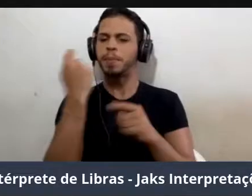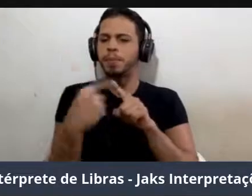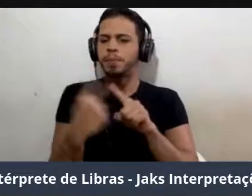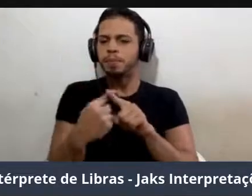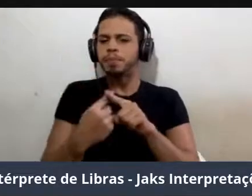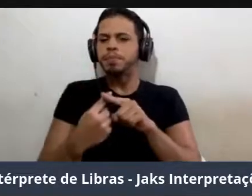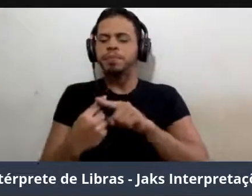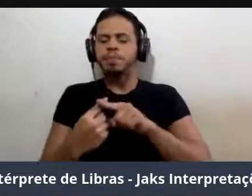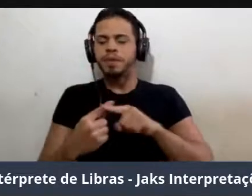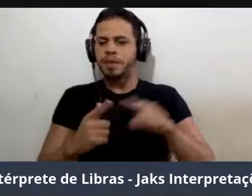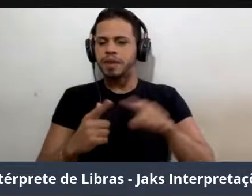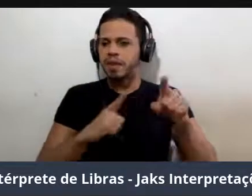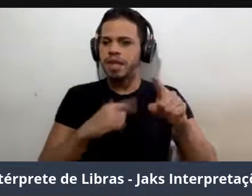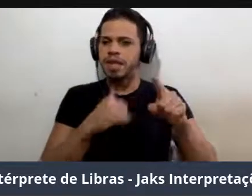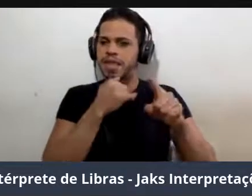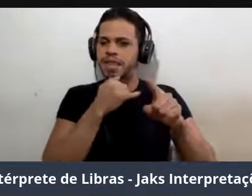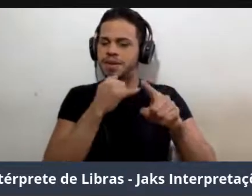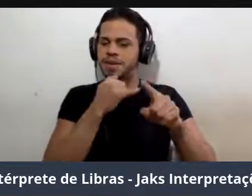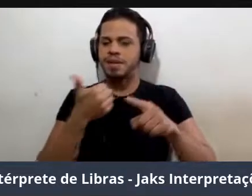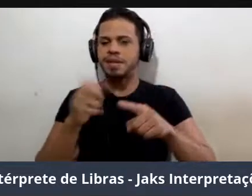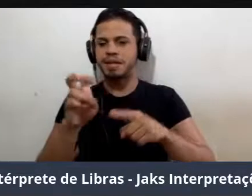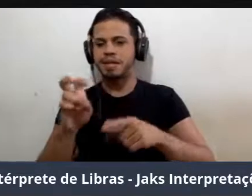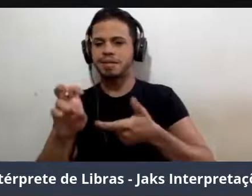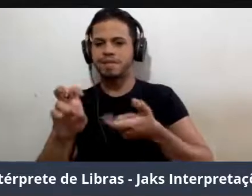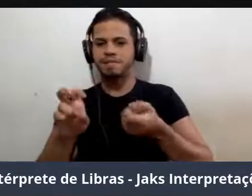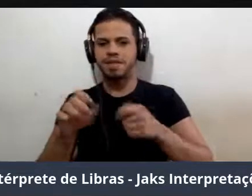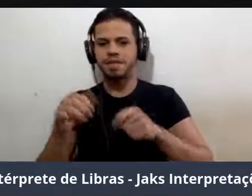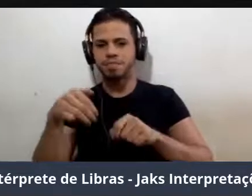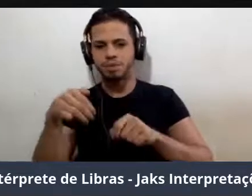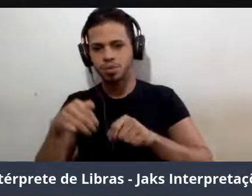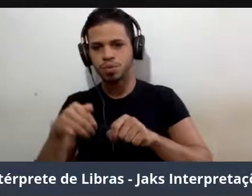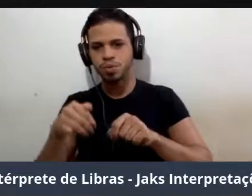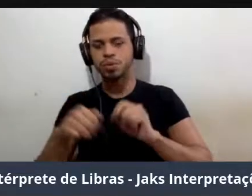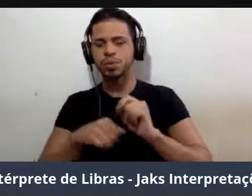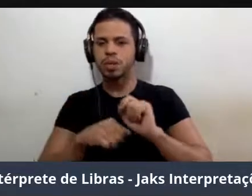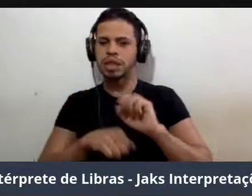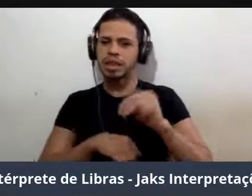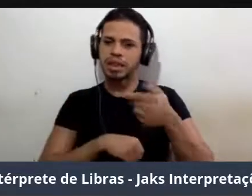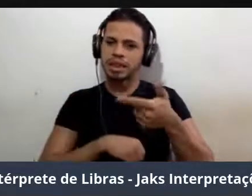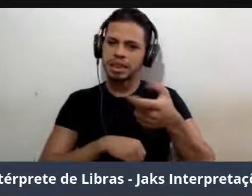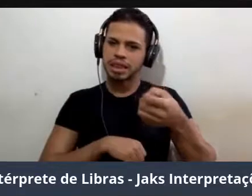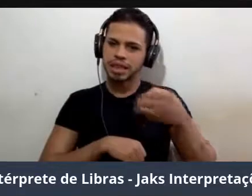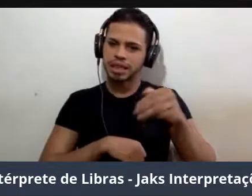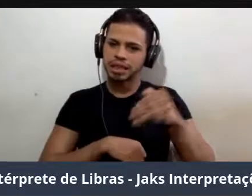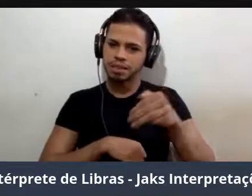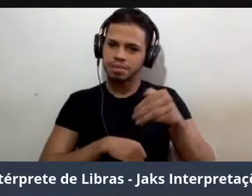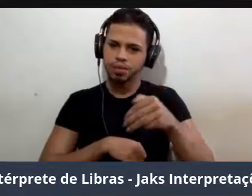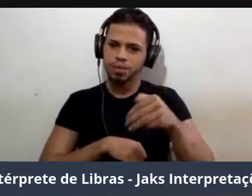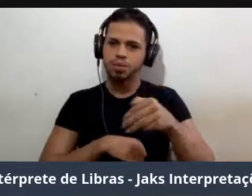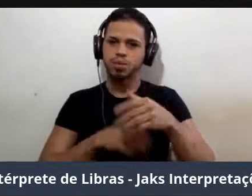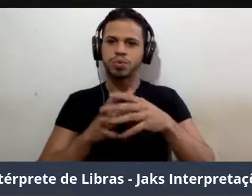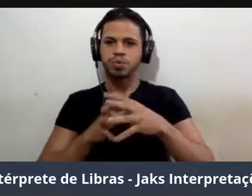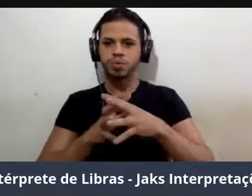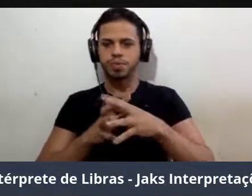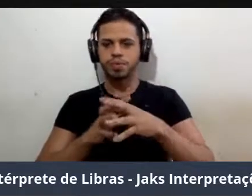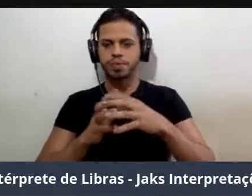20 minutos, outras 30 minutos para a aldeia Brejo, onde